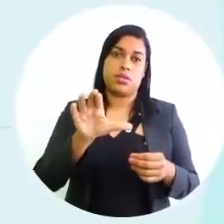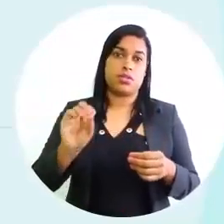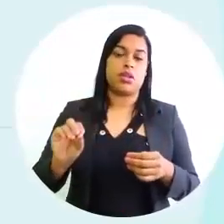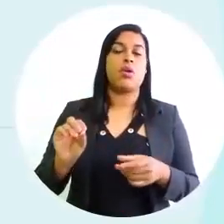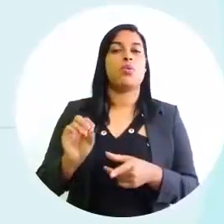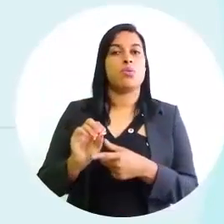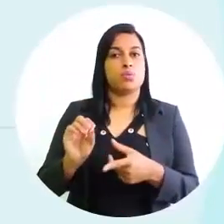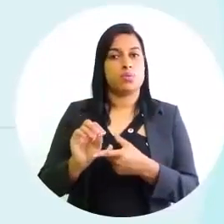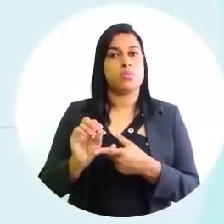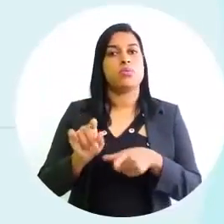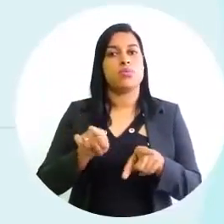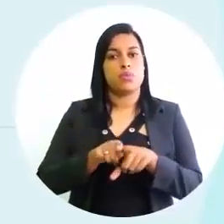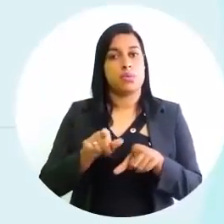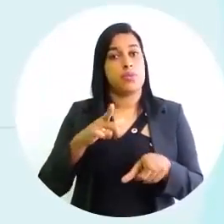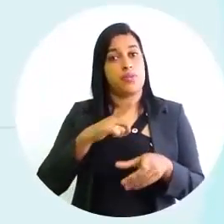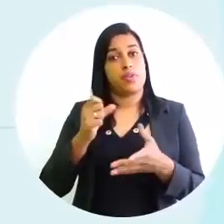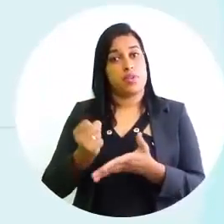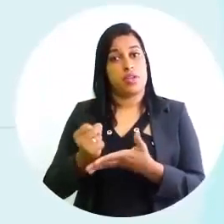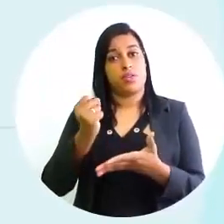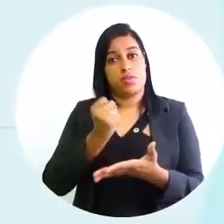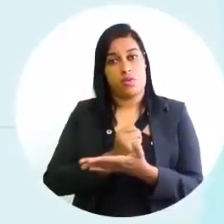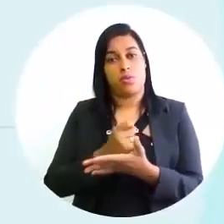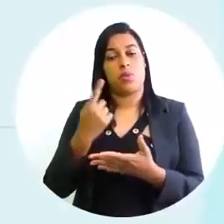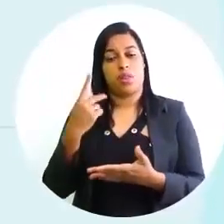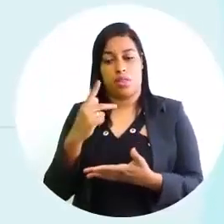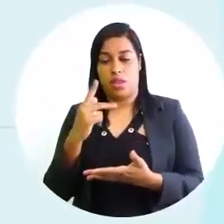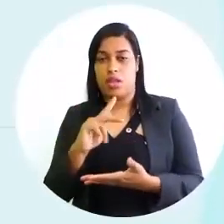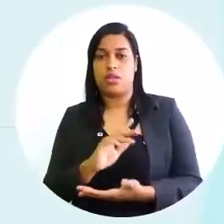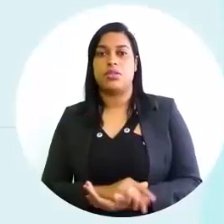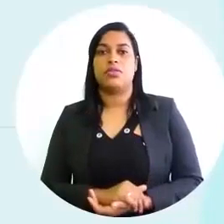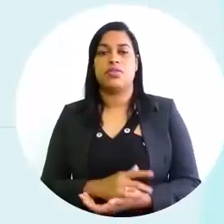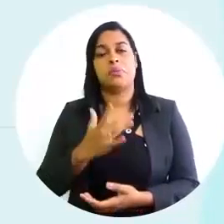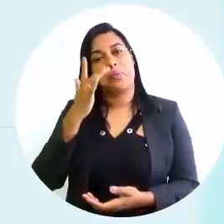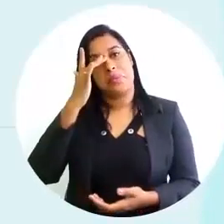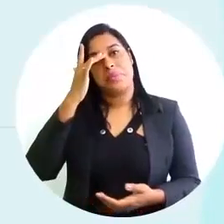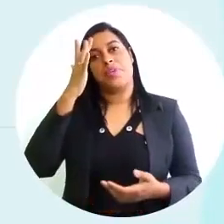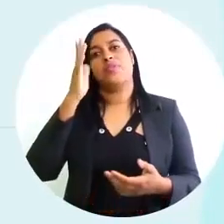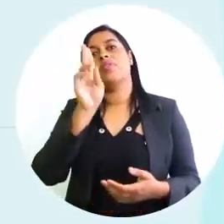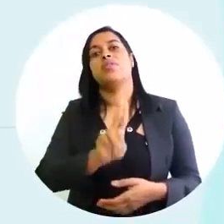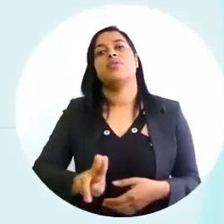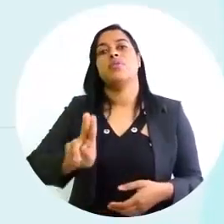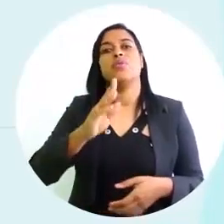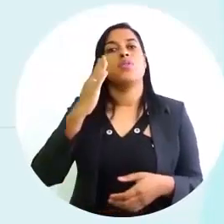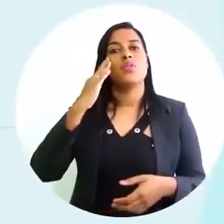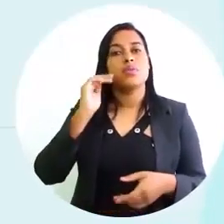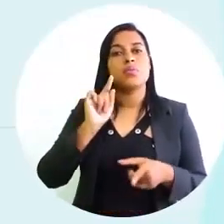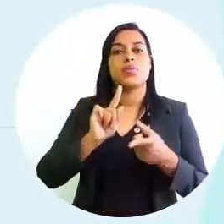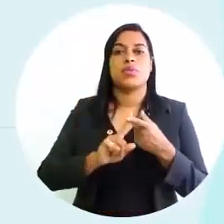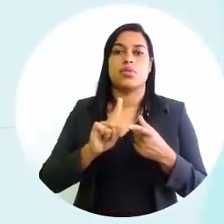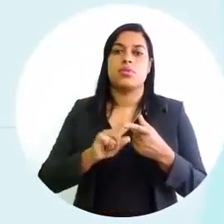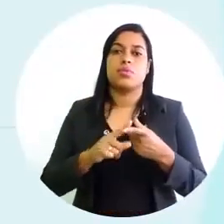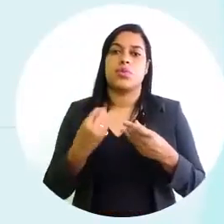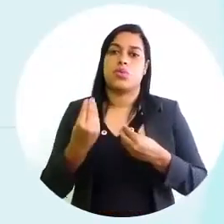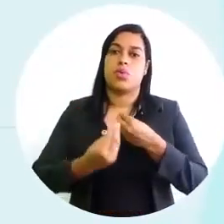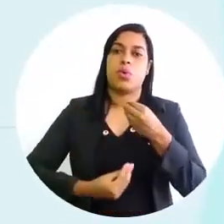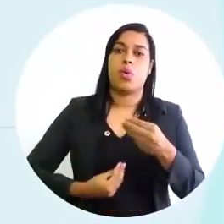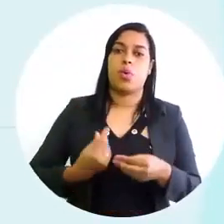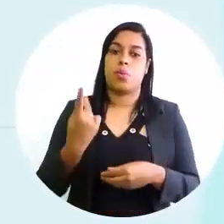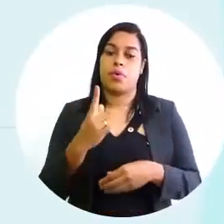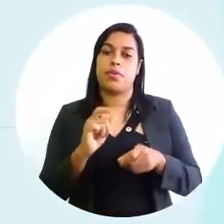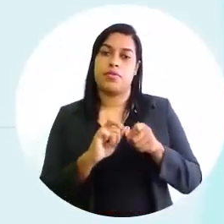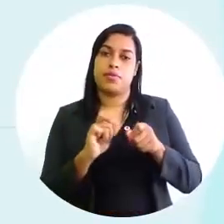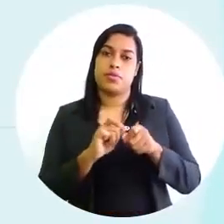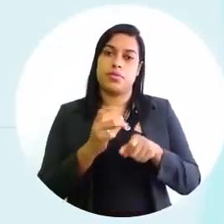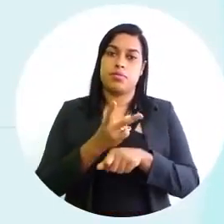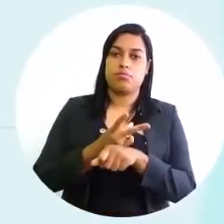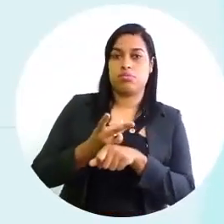para indexação, vai ter documentos associados a eles, então fica bem mais fácil do usuário saber também como que ele vai fazer